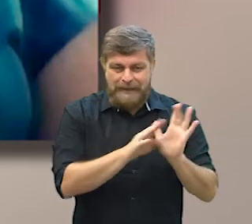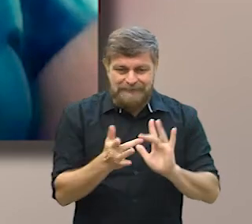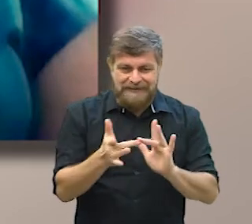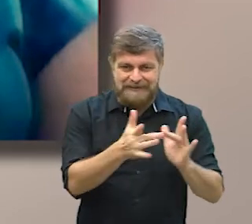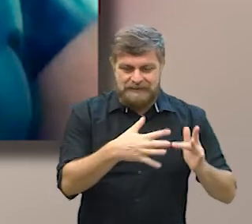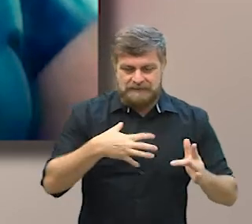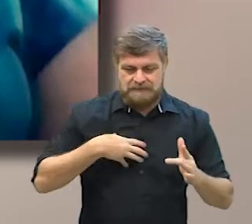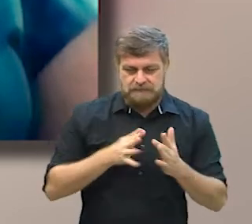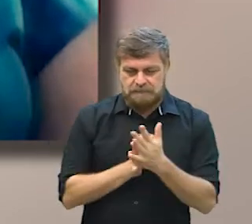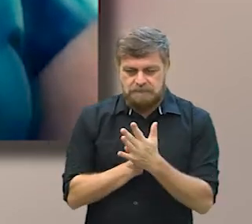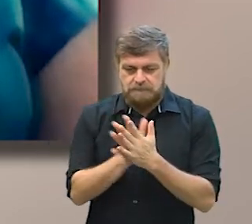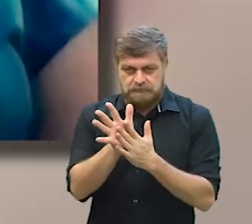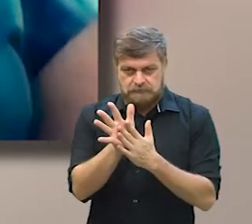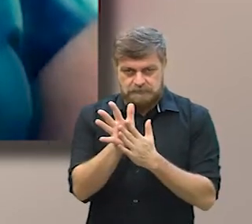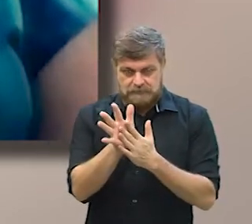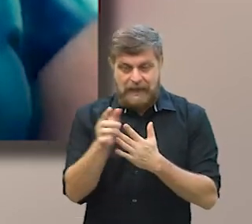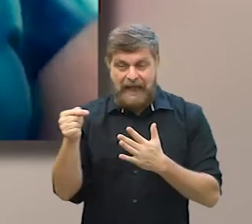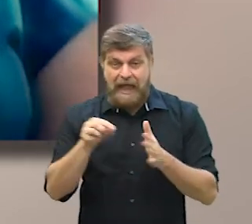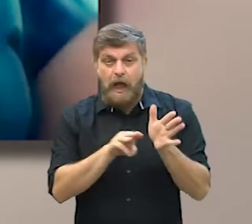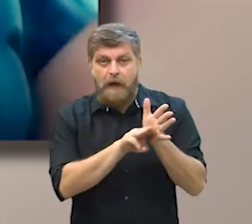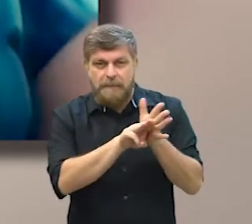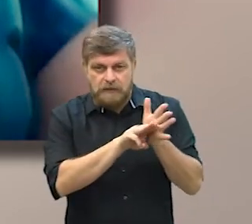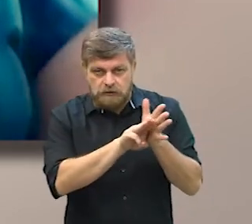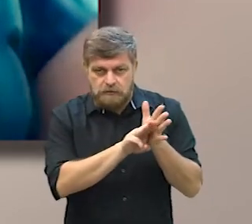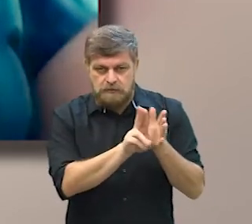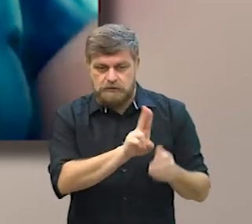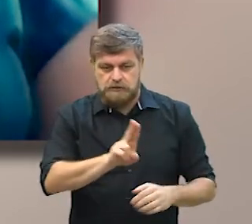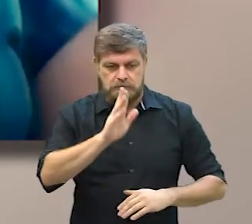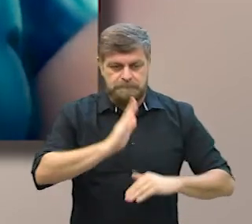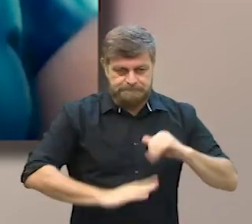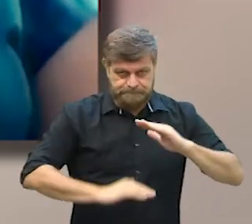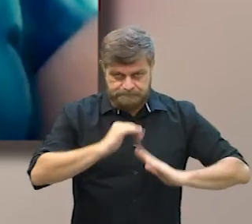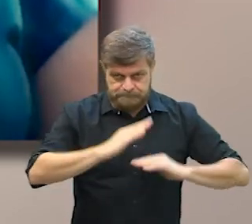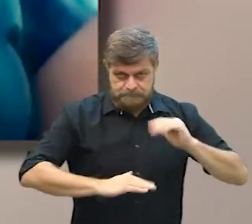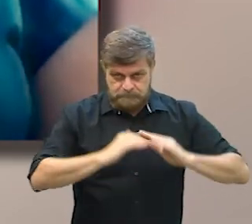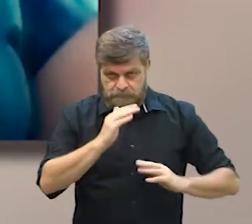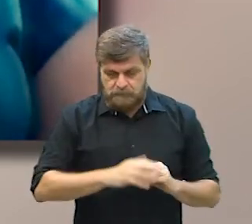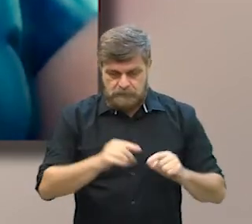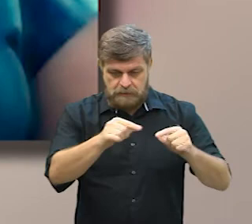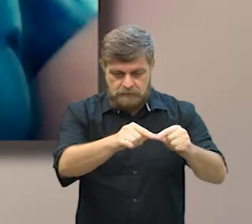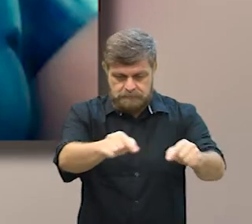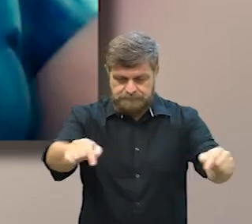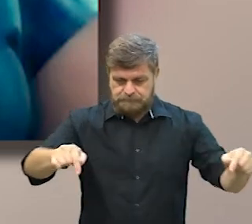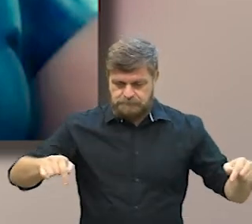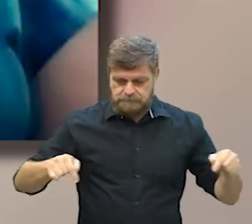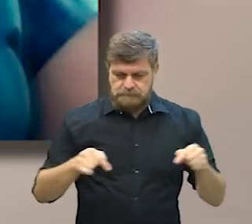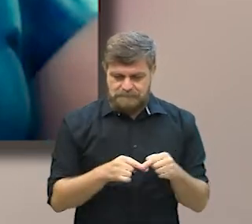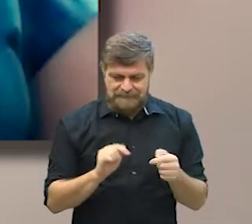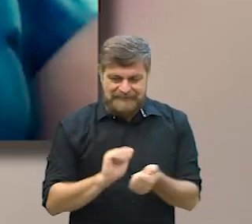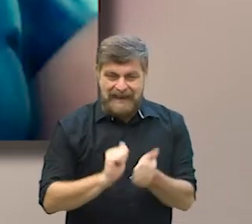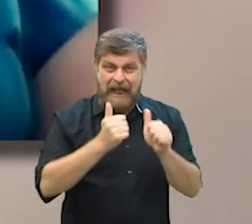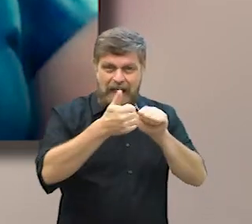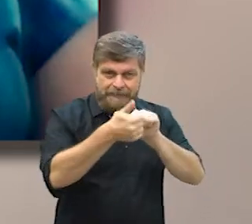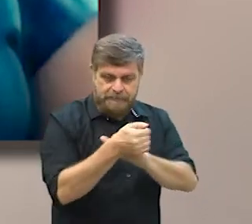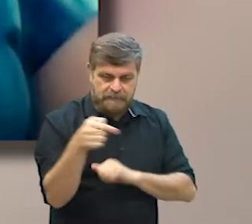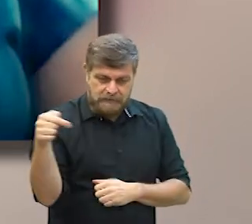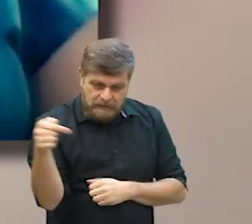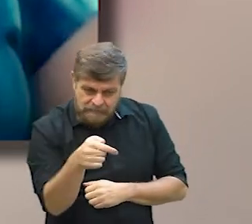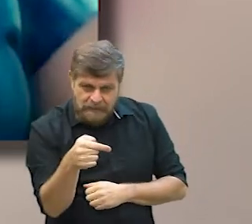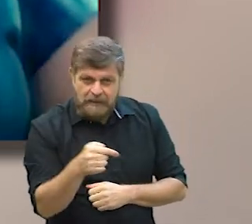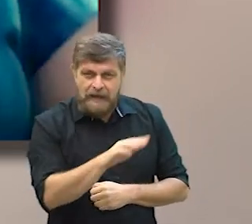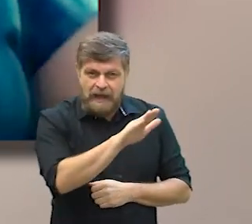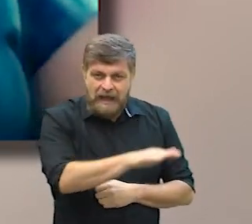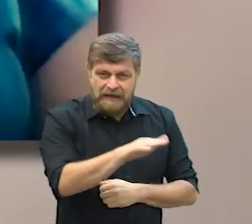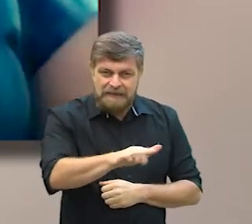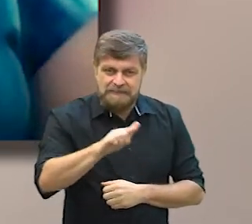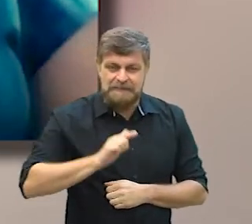da integração sensorial, é uma metodologia, né, que nós utilizamos, é uma sala, ela é toda adequada